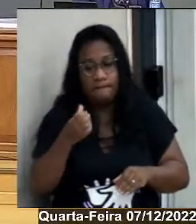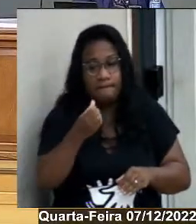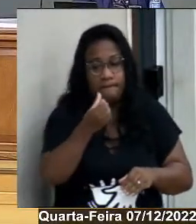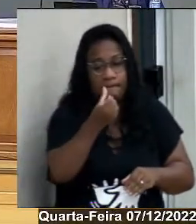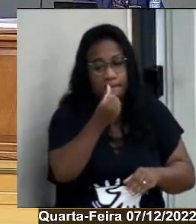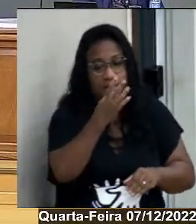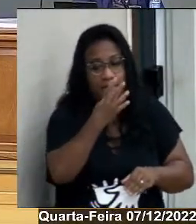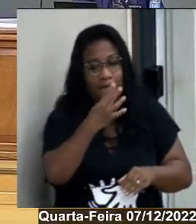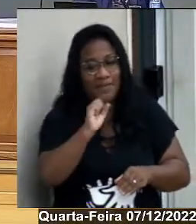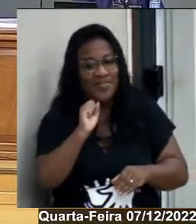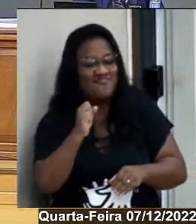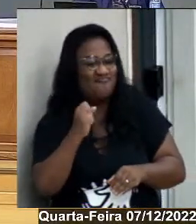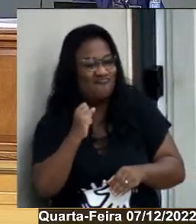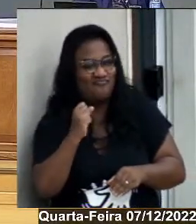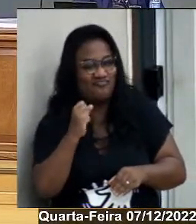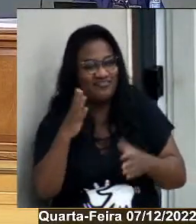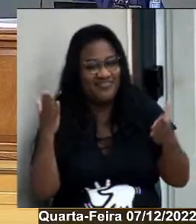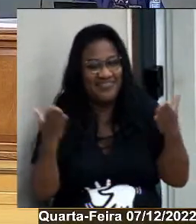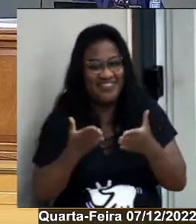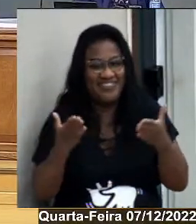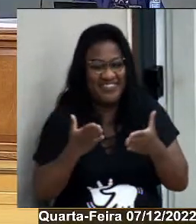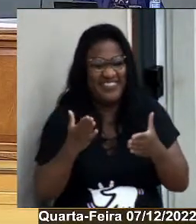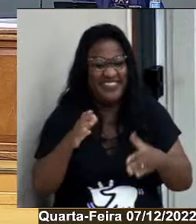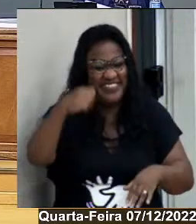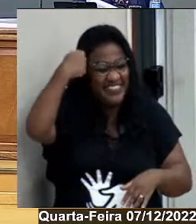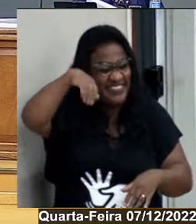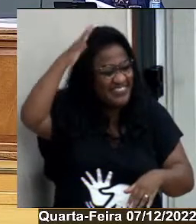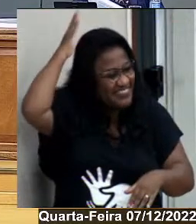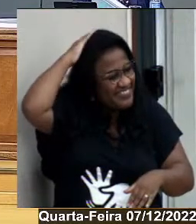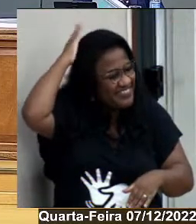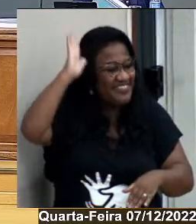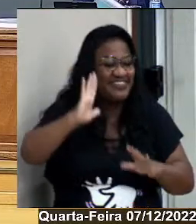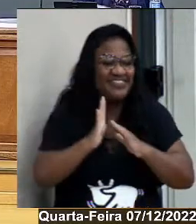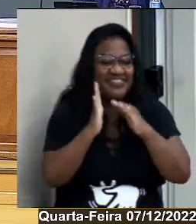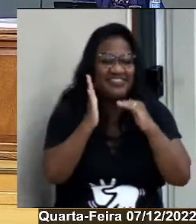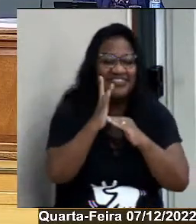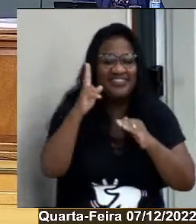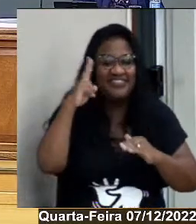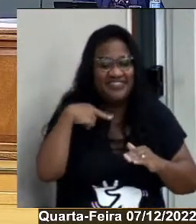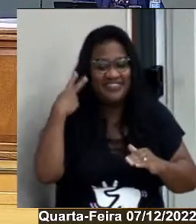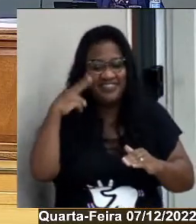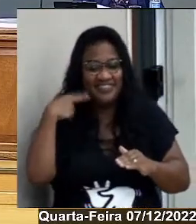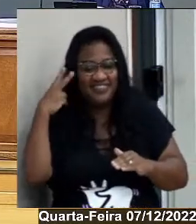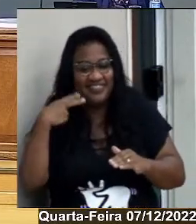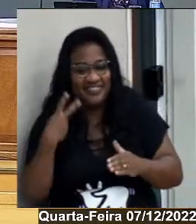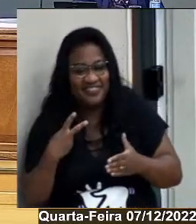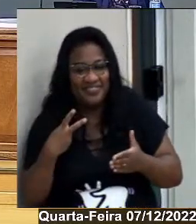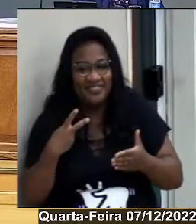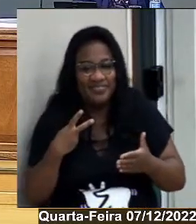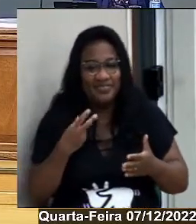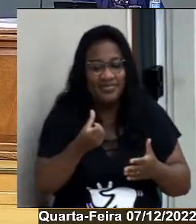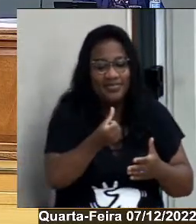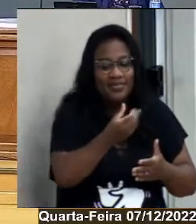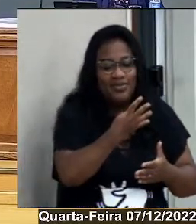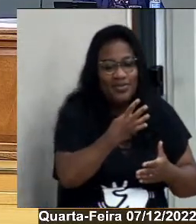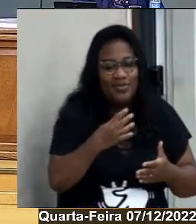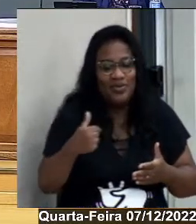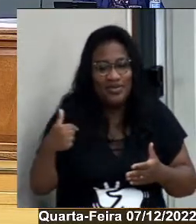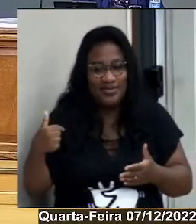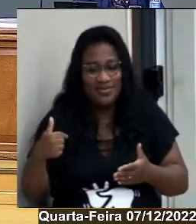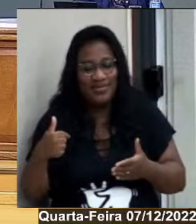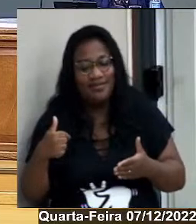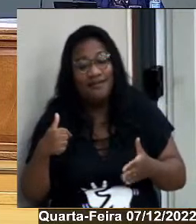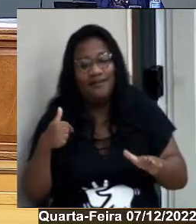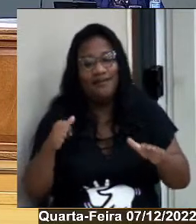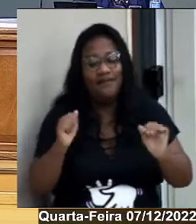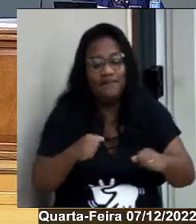e 648. Indicação de autoria do vereador Adalto Batista e demais vereadores. Indicação número 647